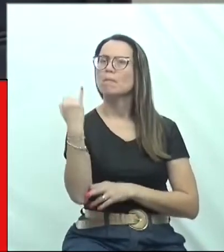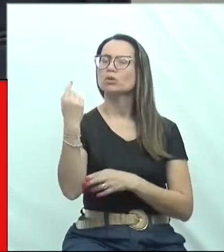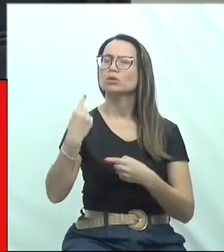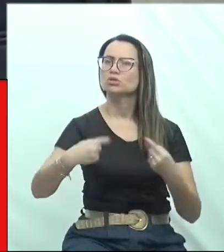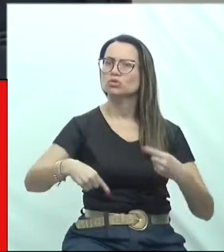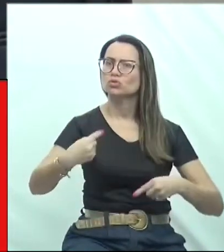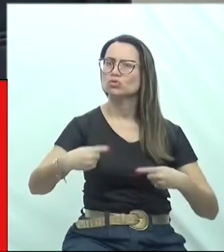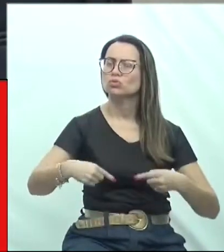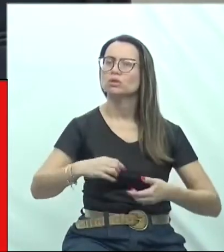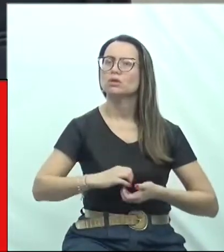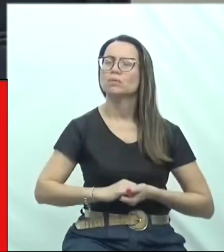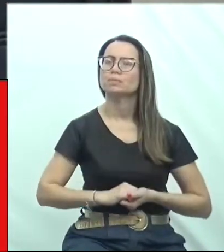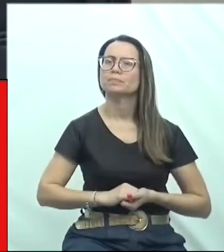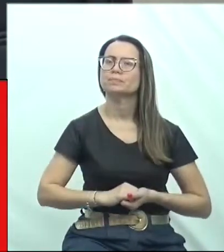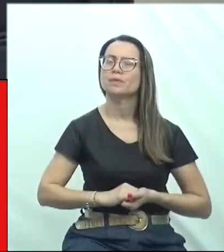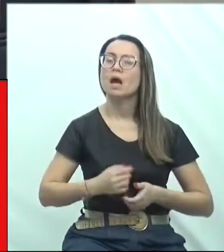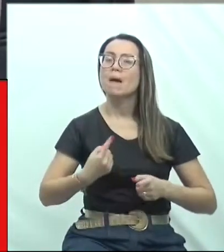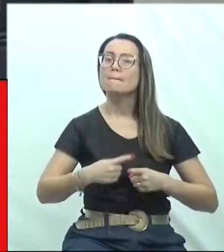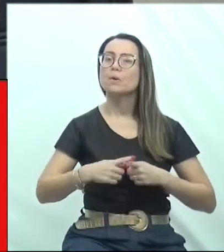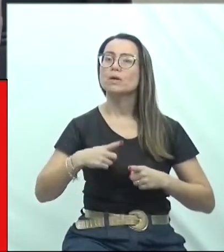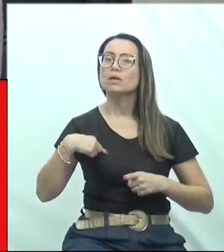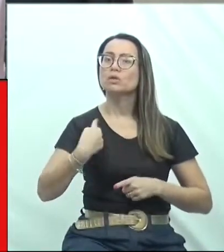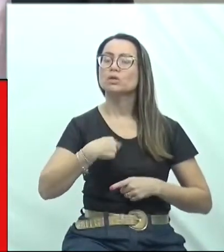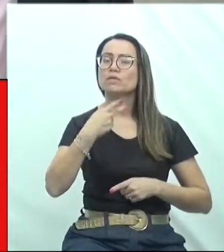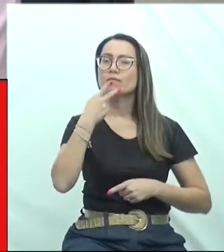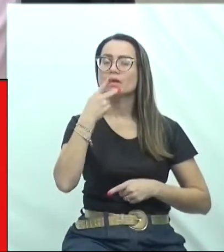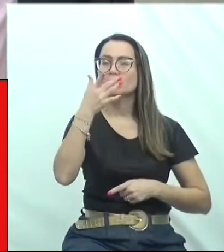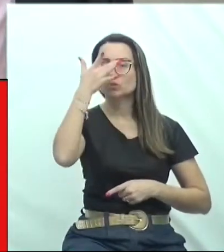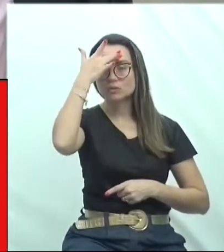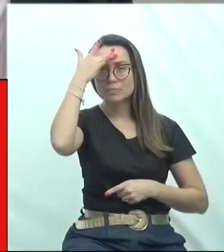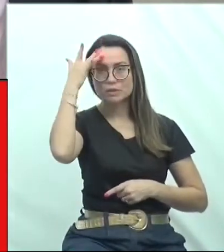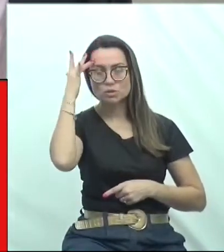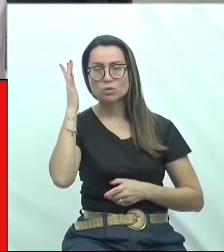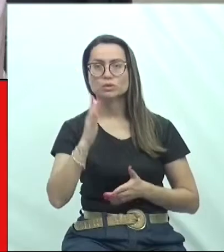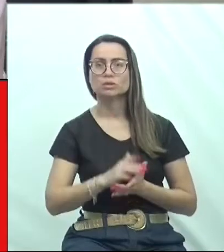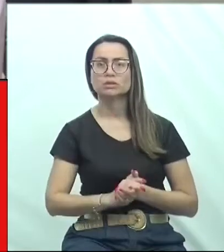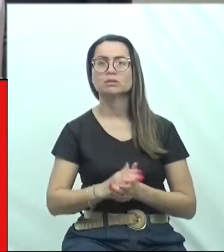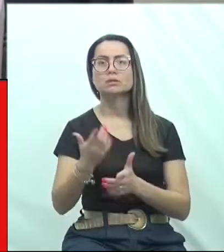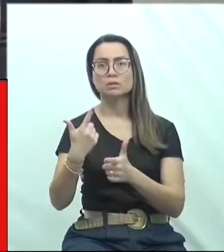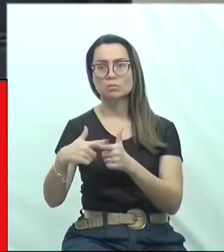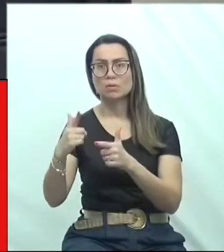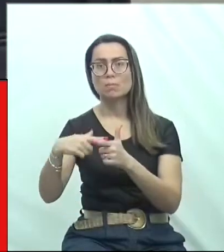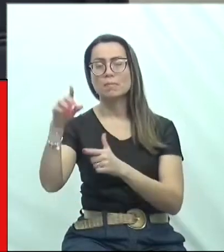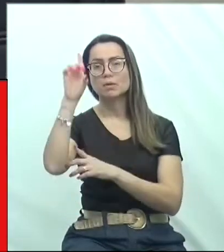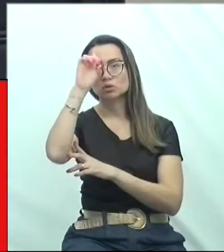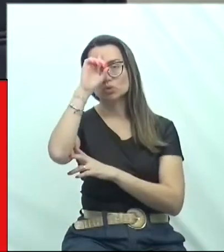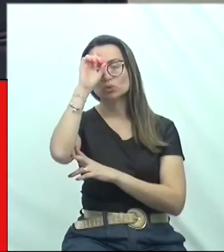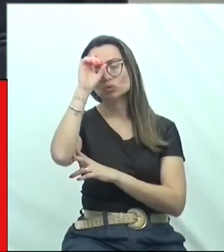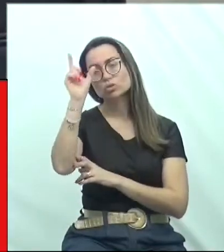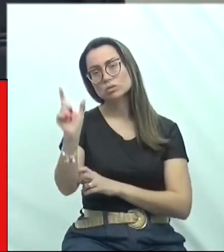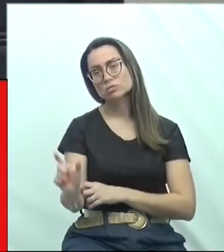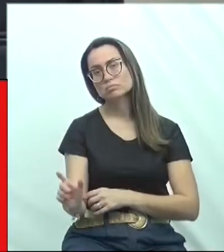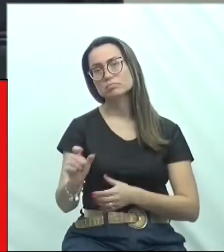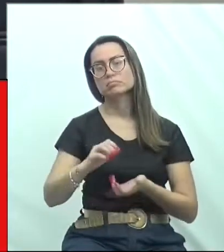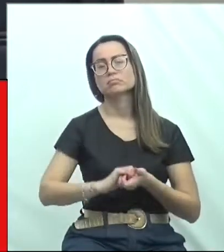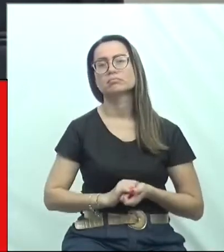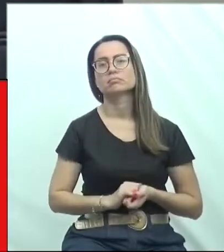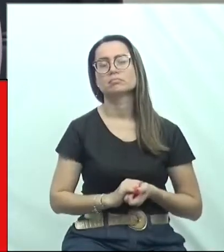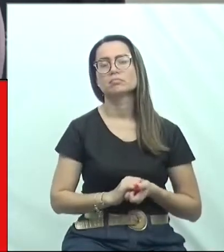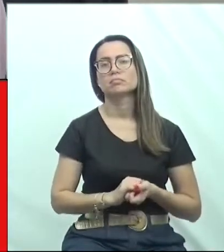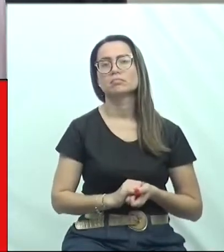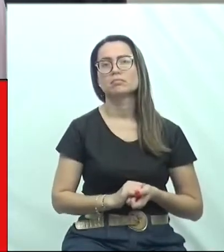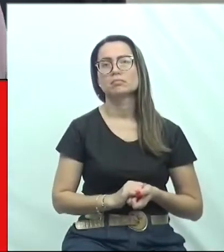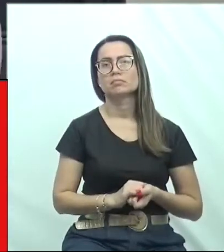nós estamos falando de consumidores que estão sendo lesados diariamente, né, com relação a